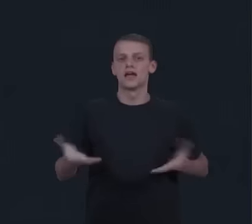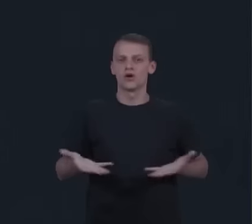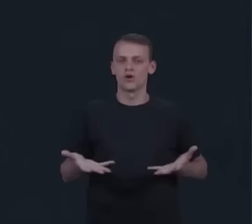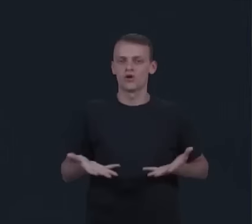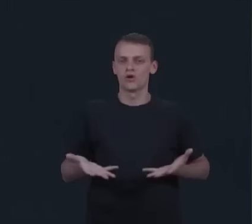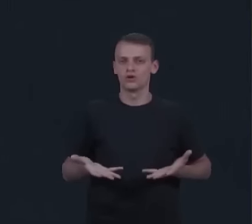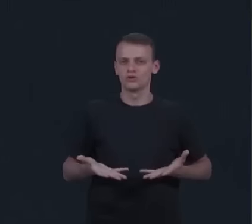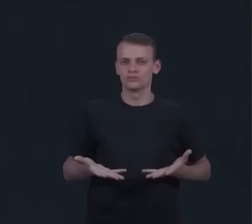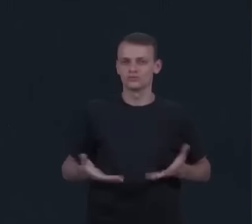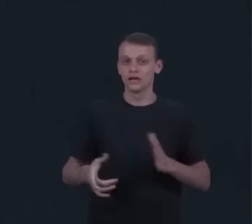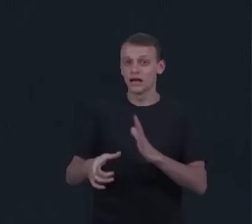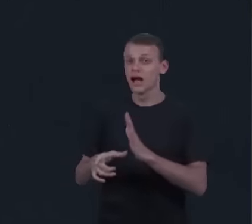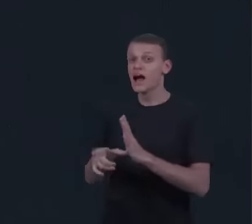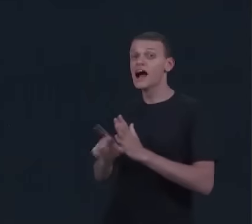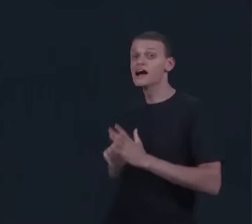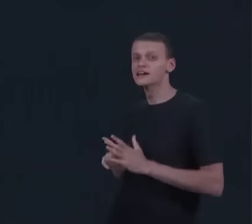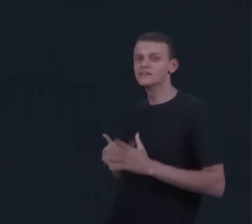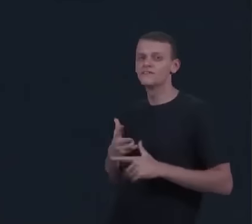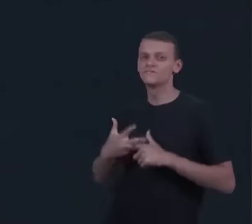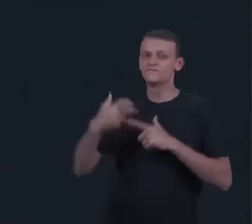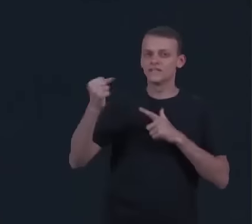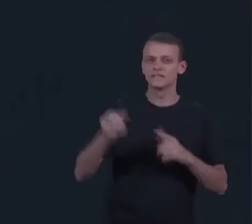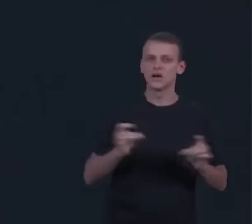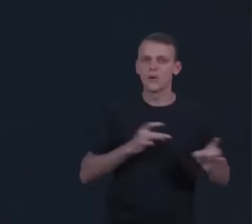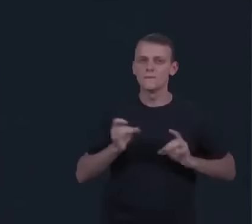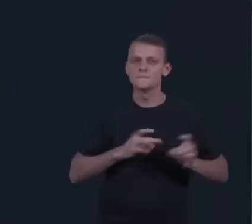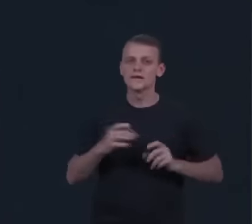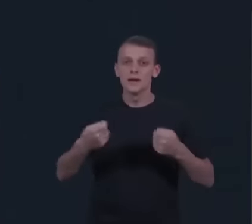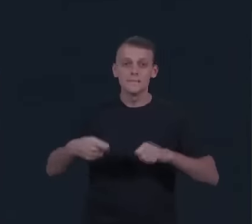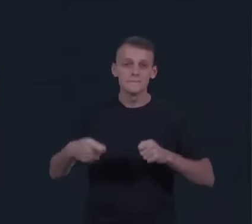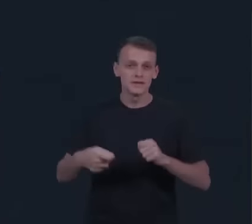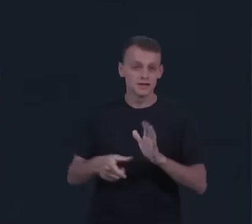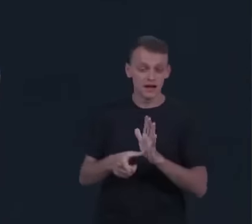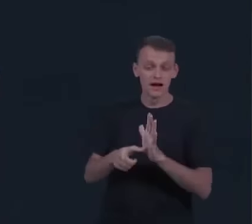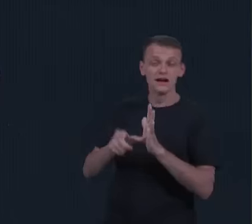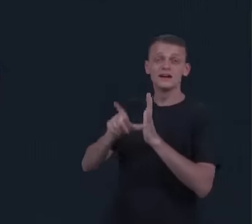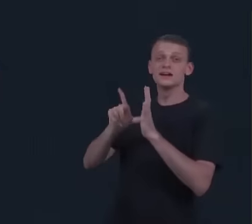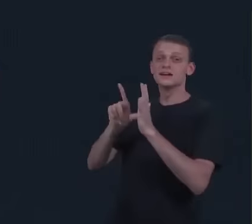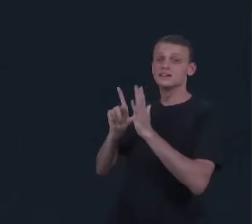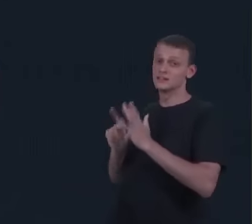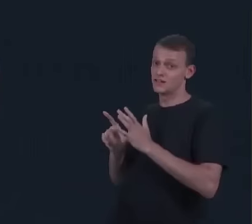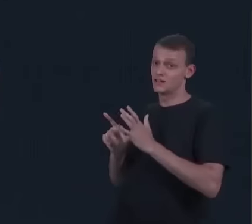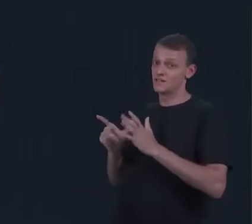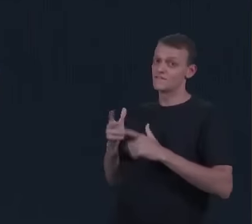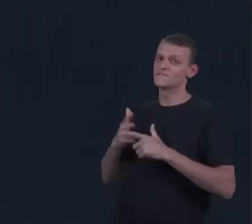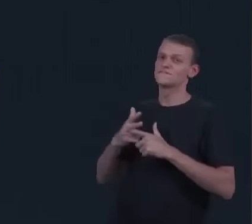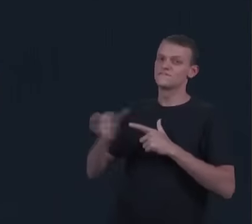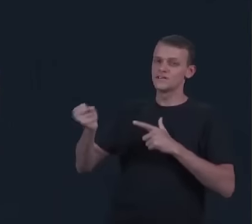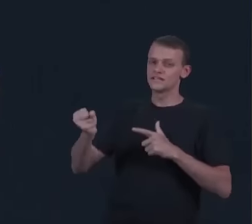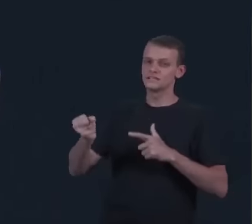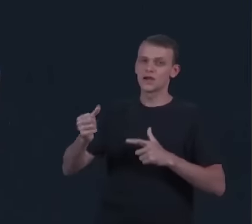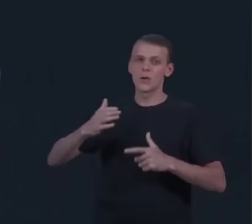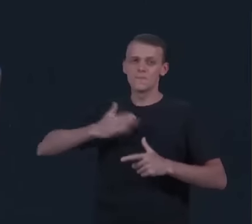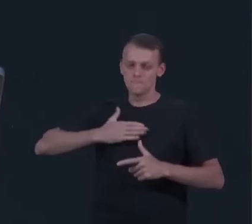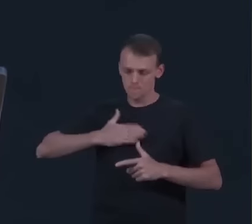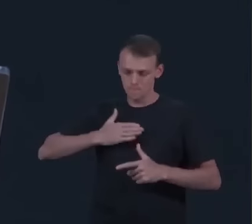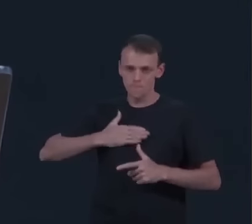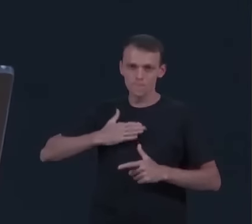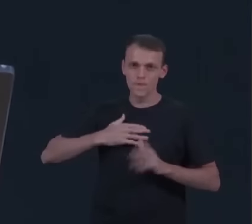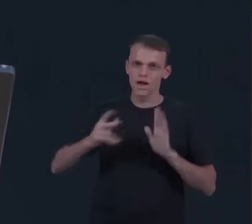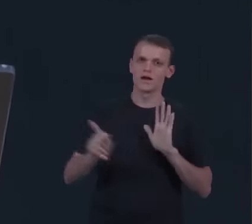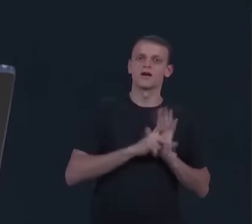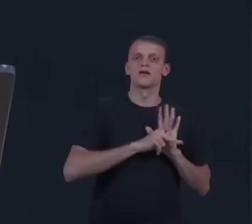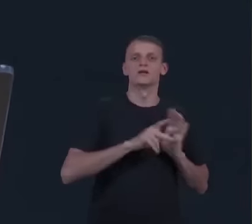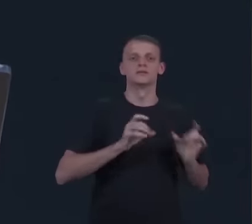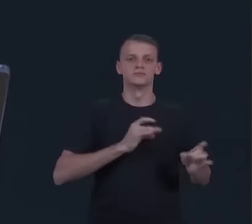E antes de vencer o medo das pessoas, nós temos que vencer nosso próprio medo. E Pedro aprendeu a lição.